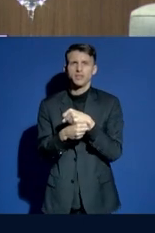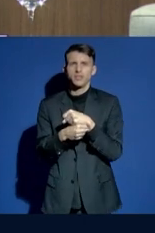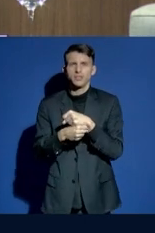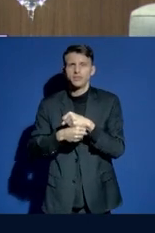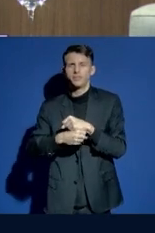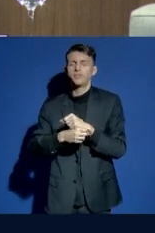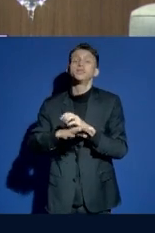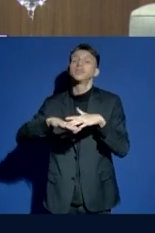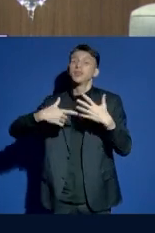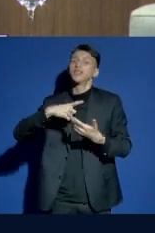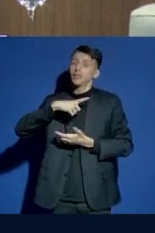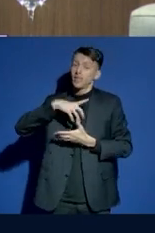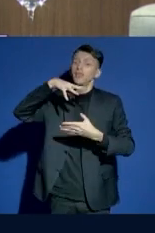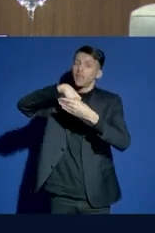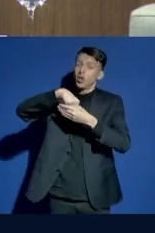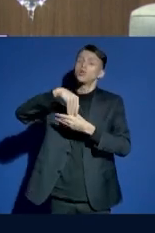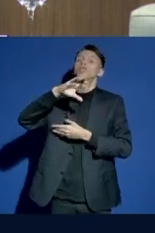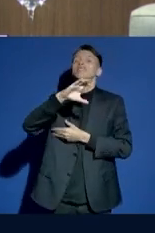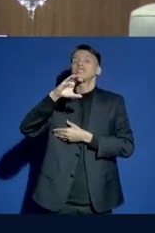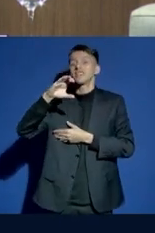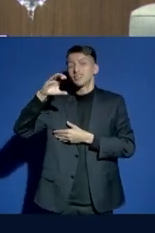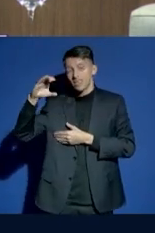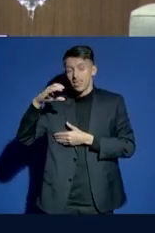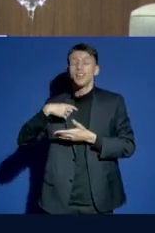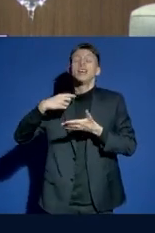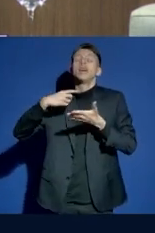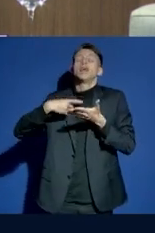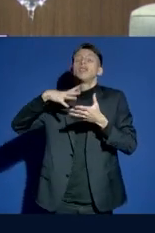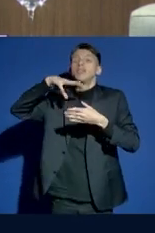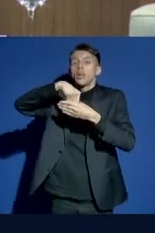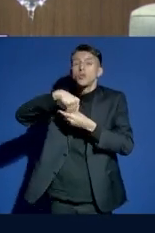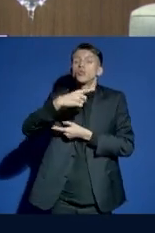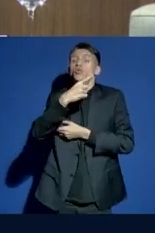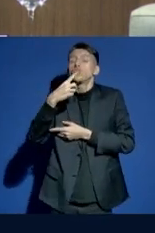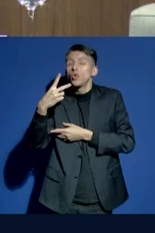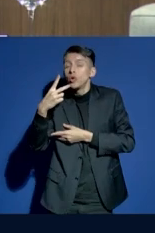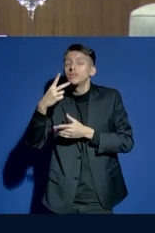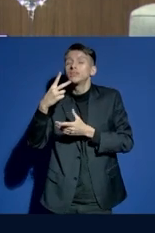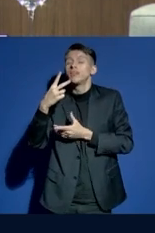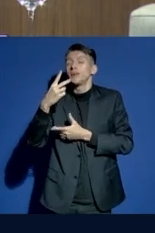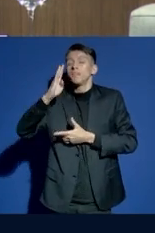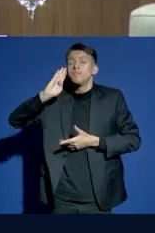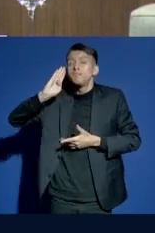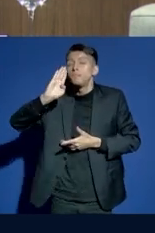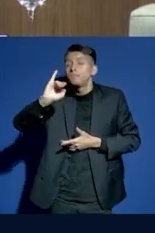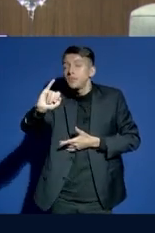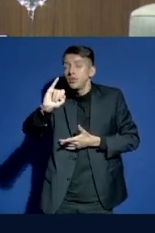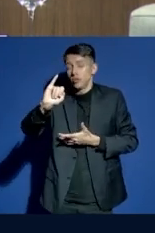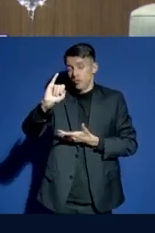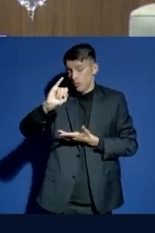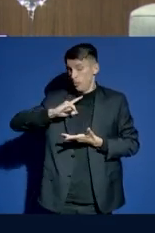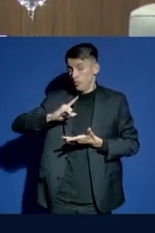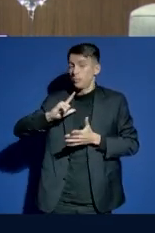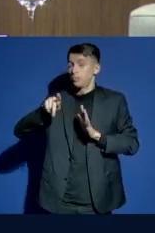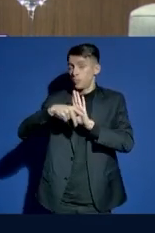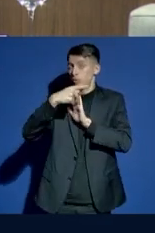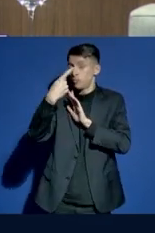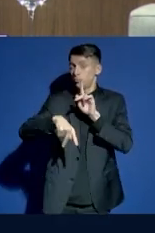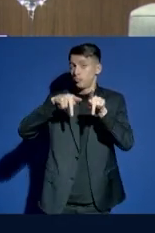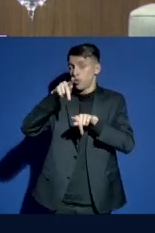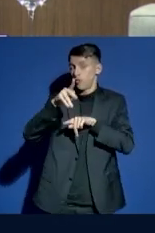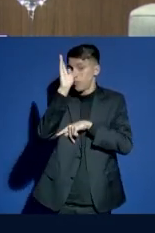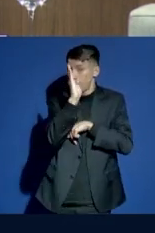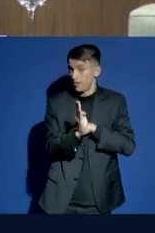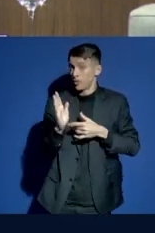nela que chama CCC essa conta custa 12 bilhões e 400 milhões por consumidor brasileiro de energia para nós